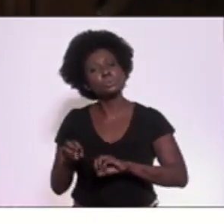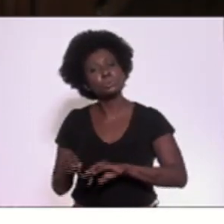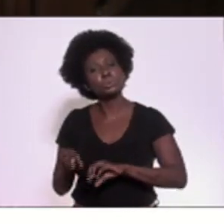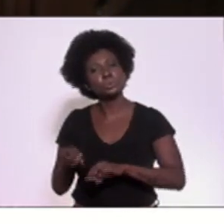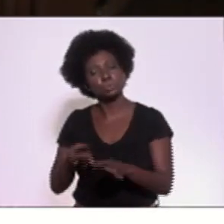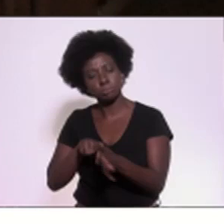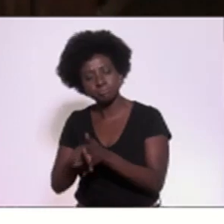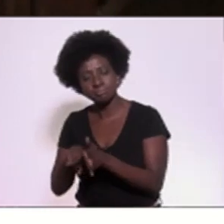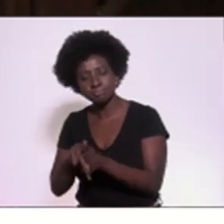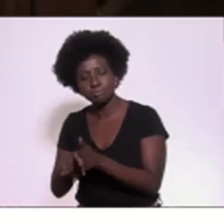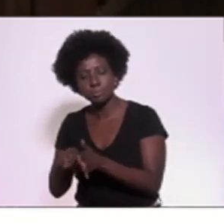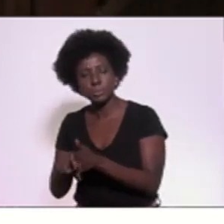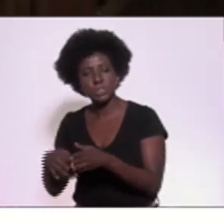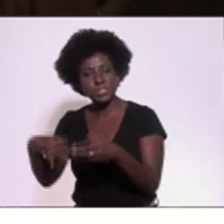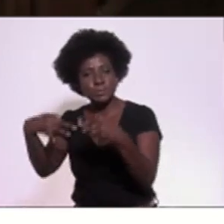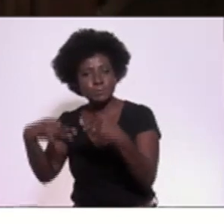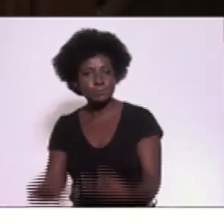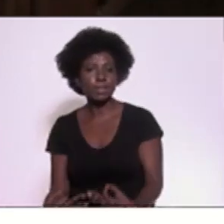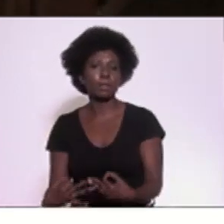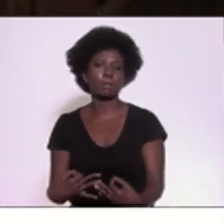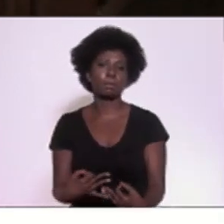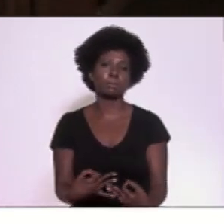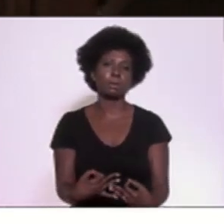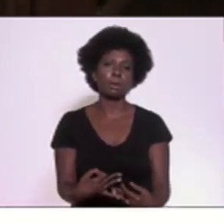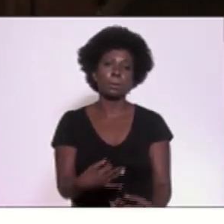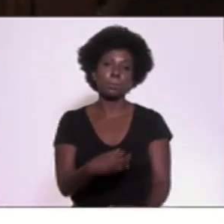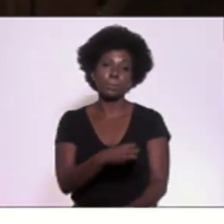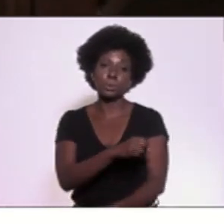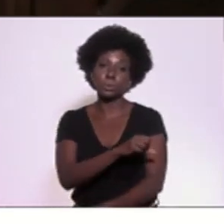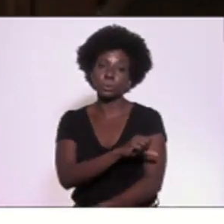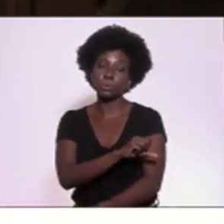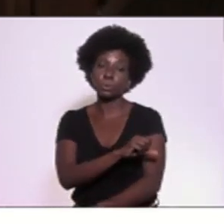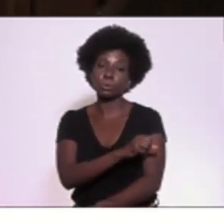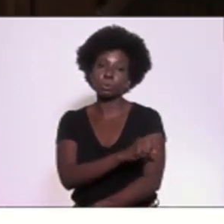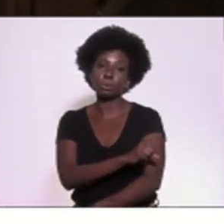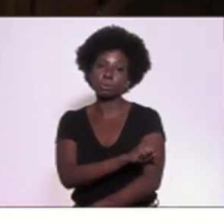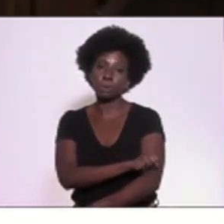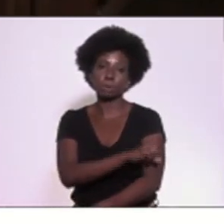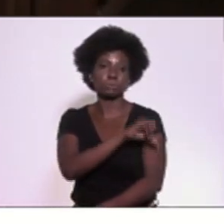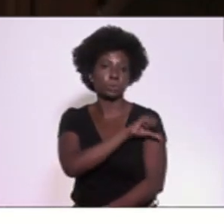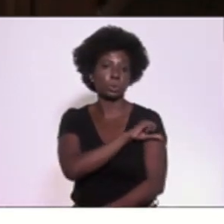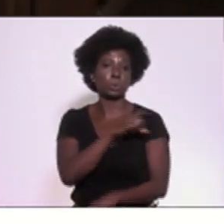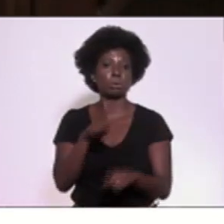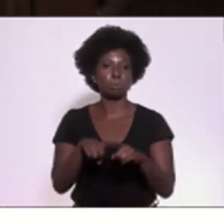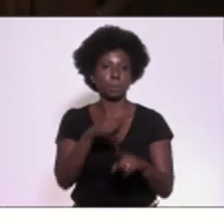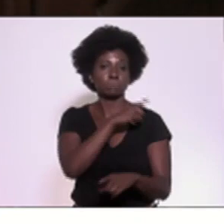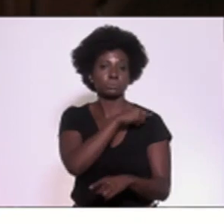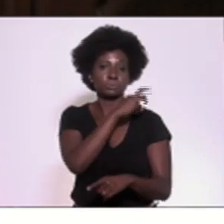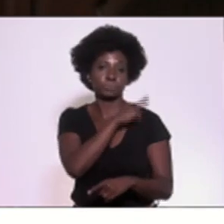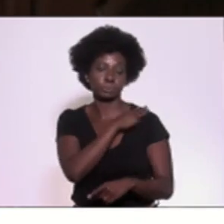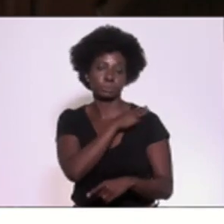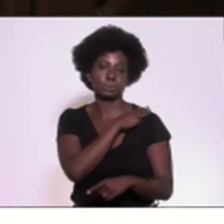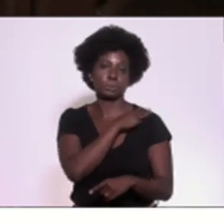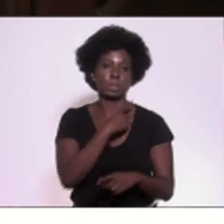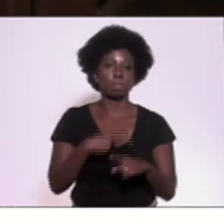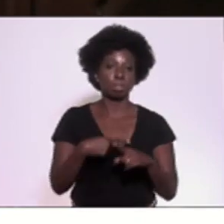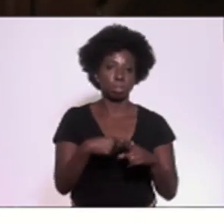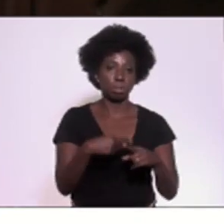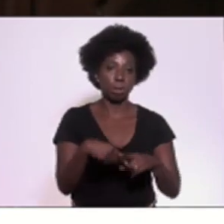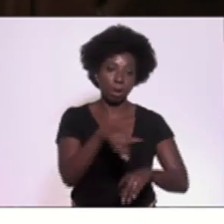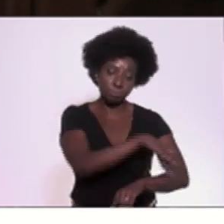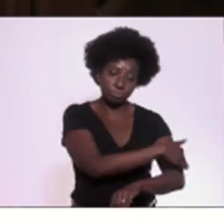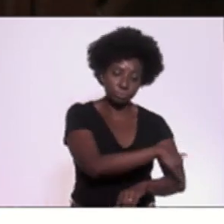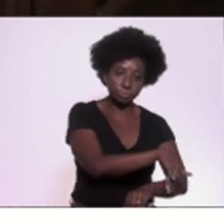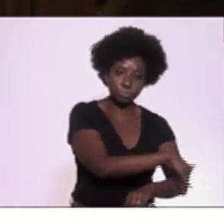e por ensino fundamental de segundo nível, fundamental 2, na região do Paraíso e do Patronato, que são bairros vizinhos. Além